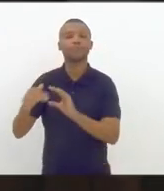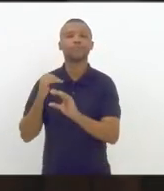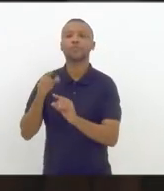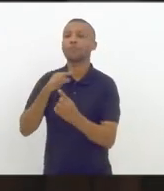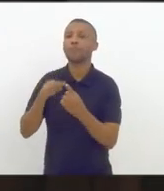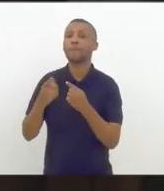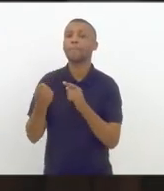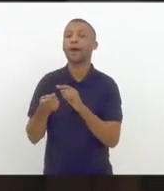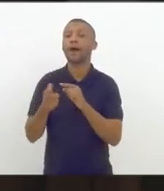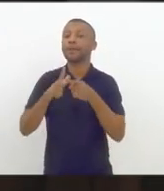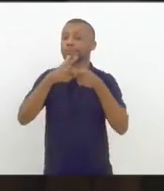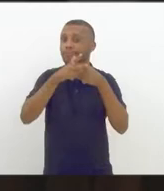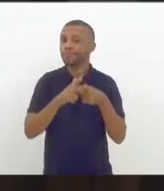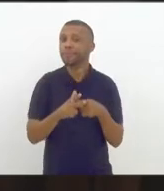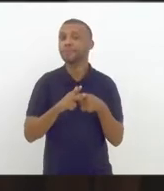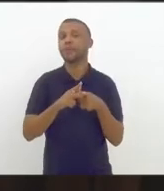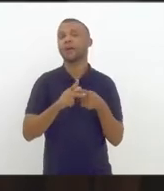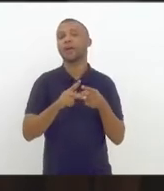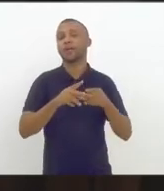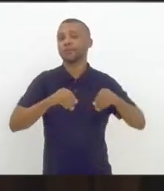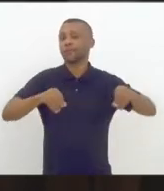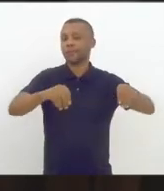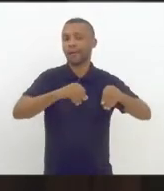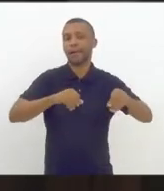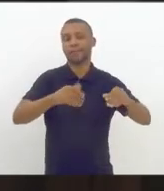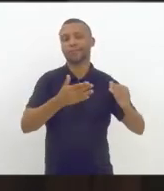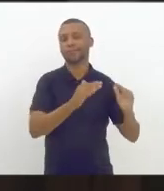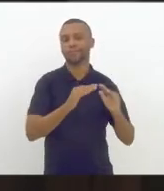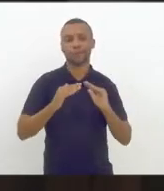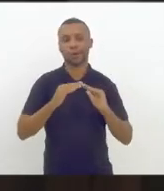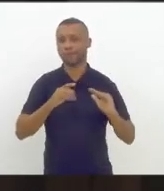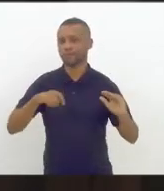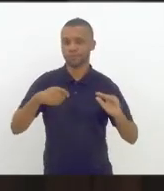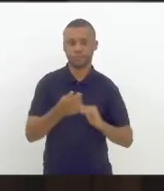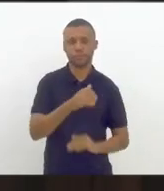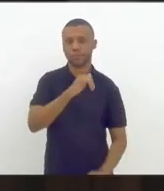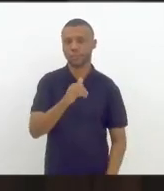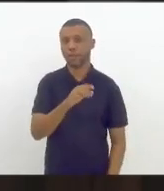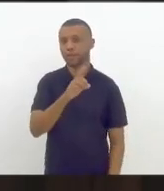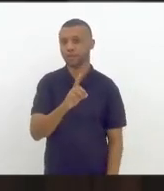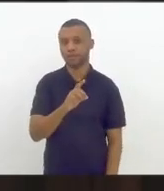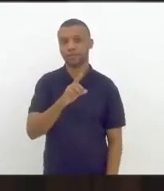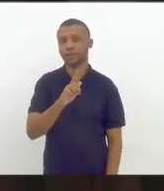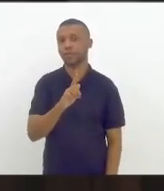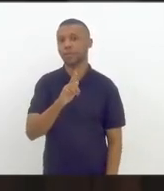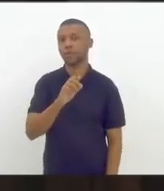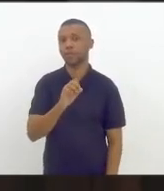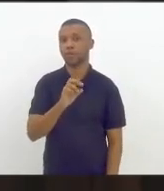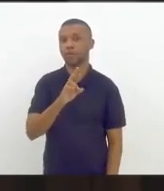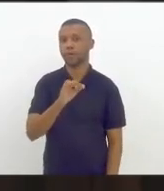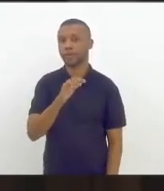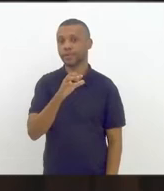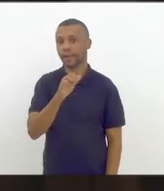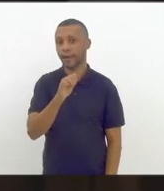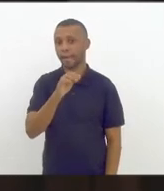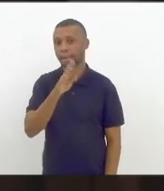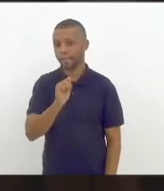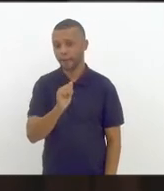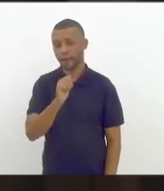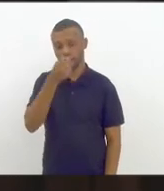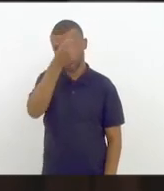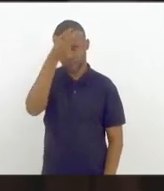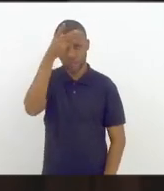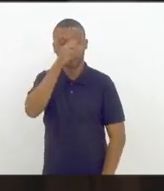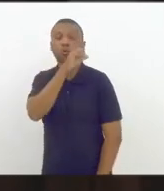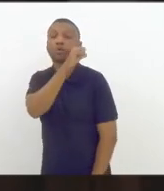regularização fundiária dos imóveis localizados na comunidade de Jardim Muriçaba, no bairro Senador de Vasconcelos, no município do Rio de